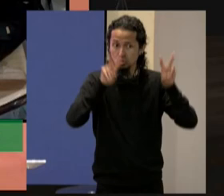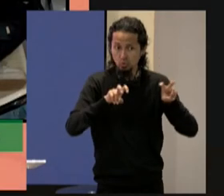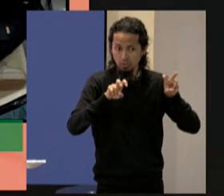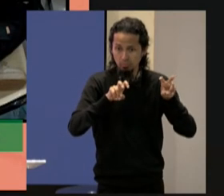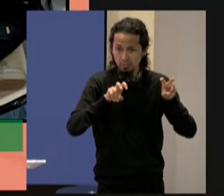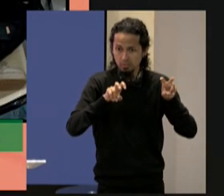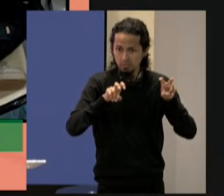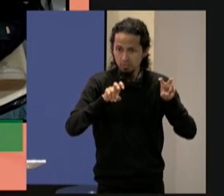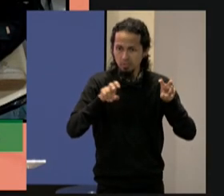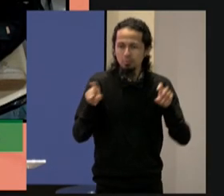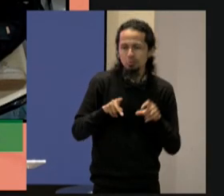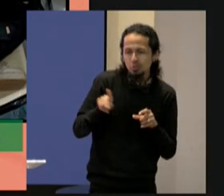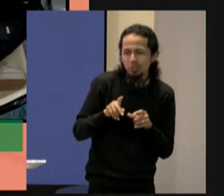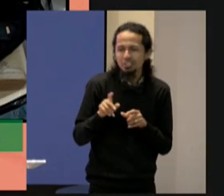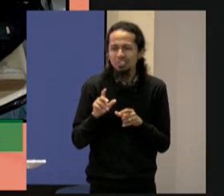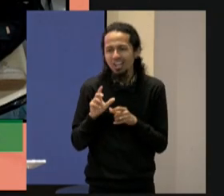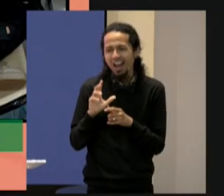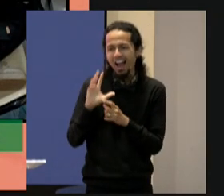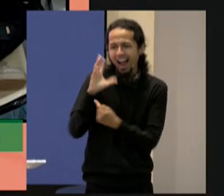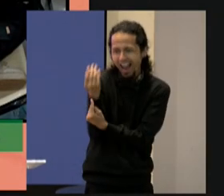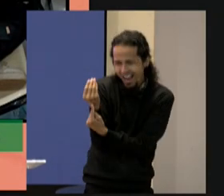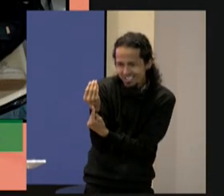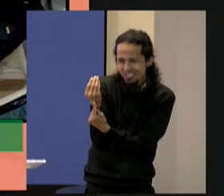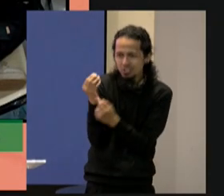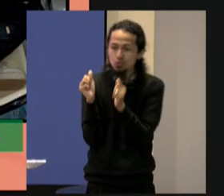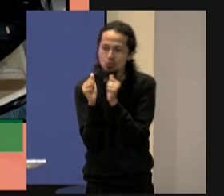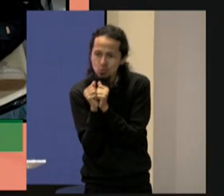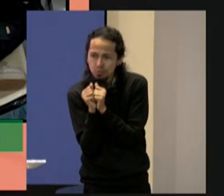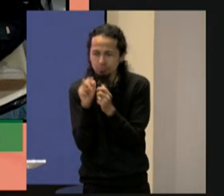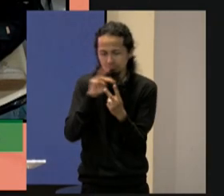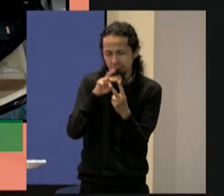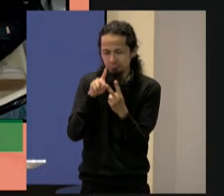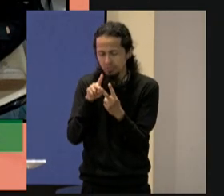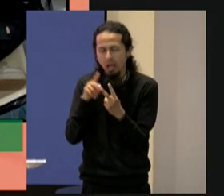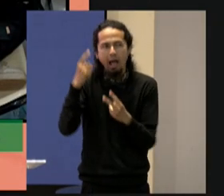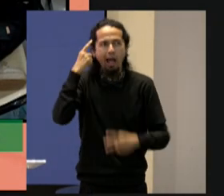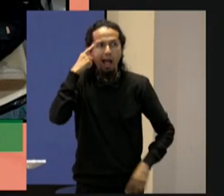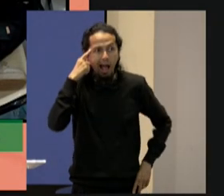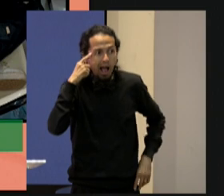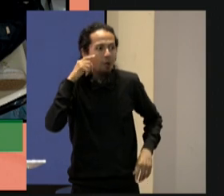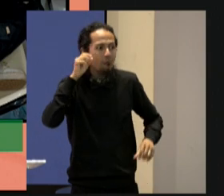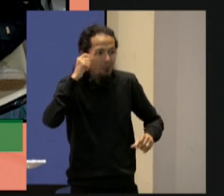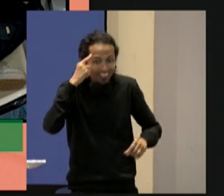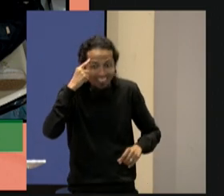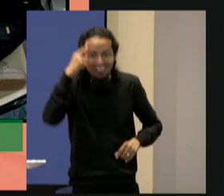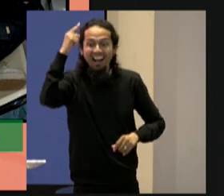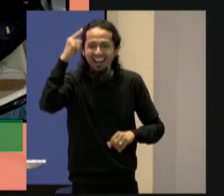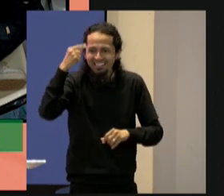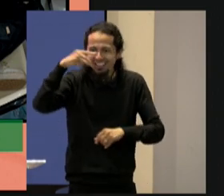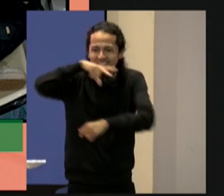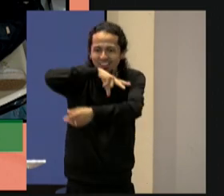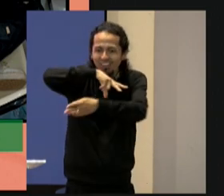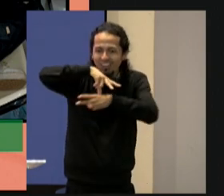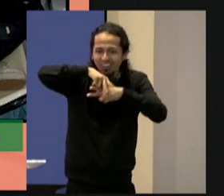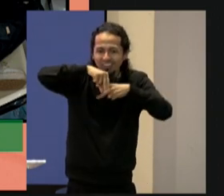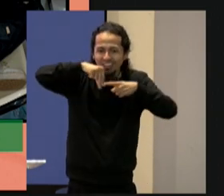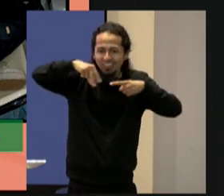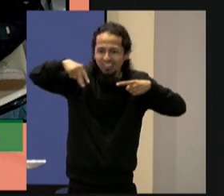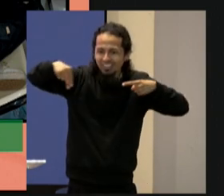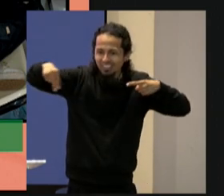artes. Então, Gabriela e a professora Carol também pensaram numa produção de cordéis. Então, quando a gente estava discutindo um